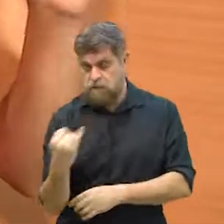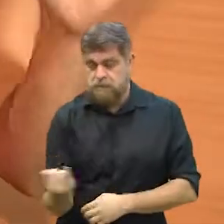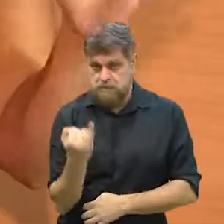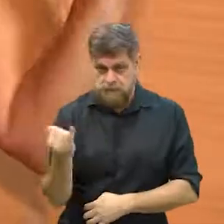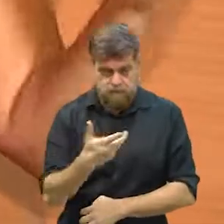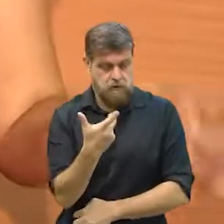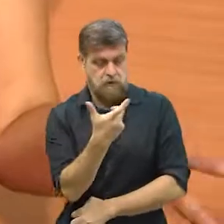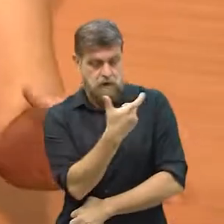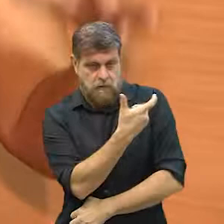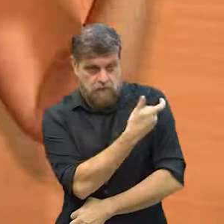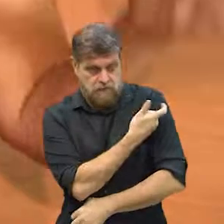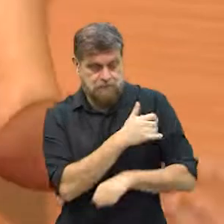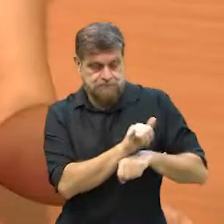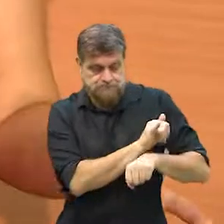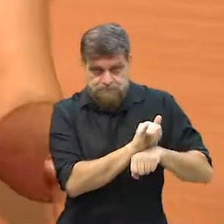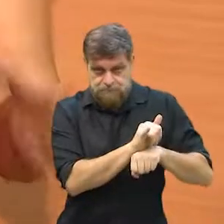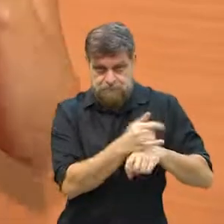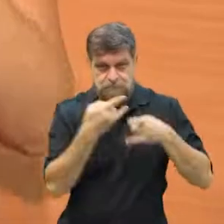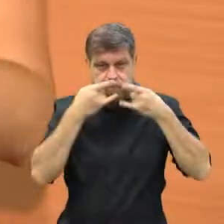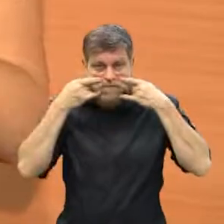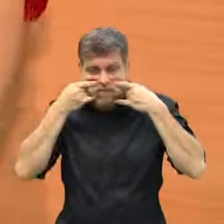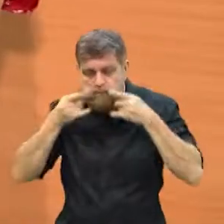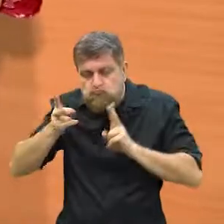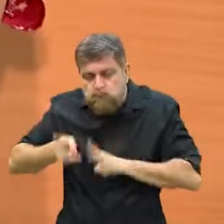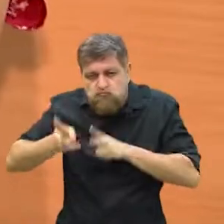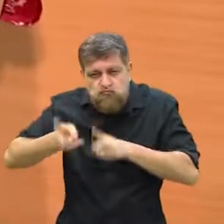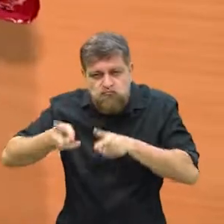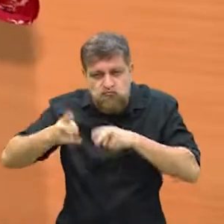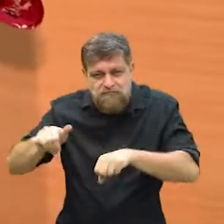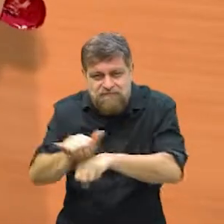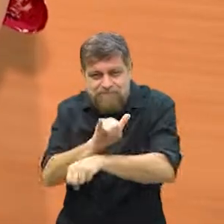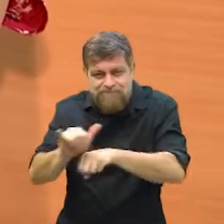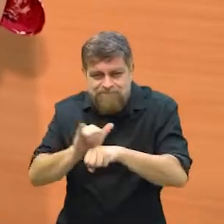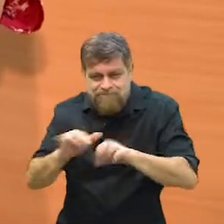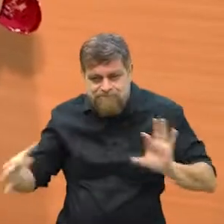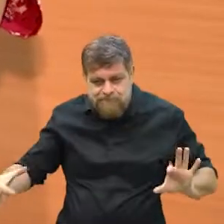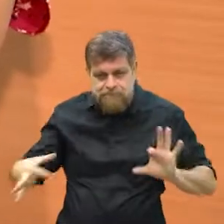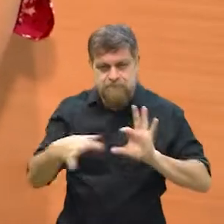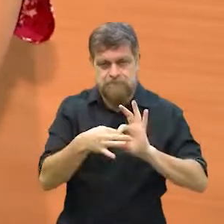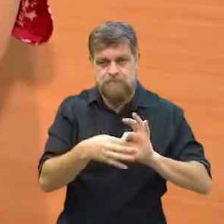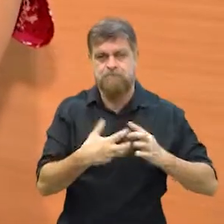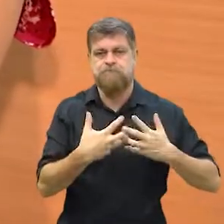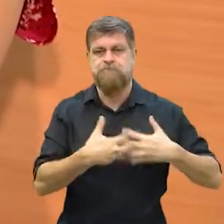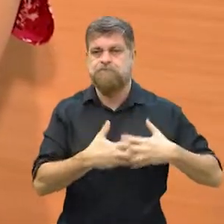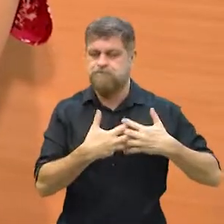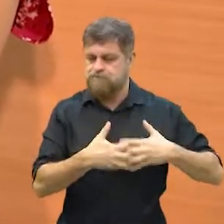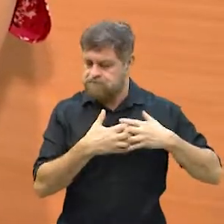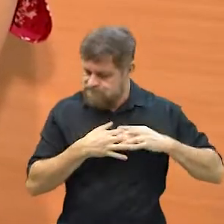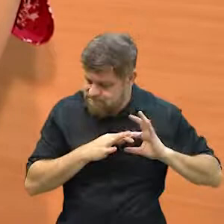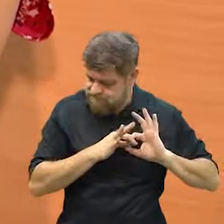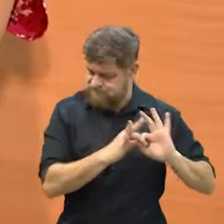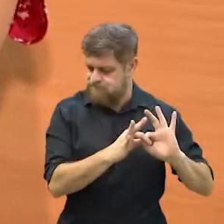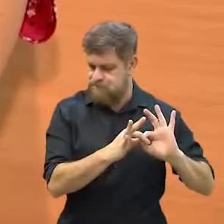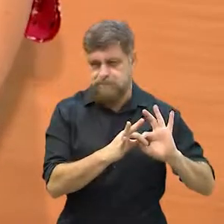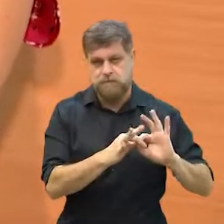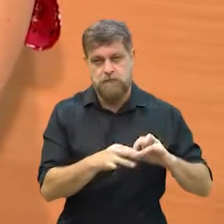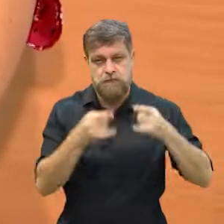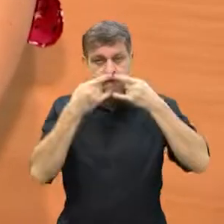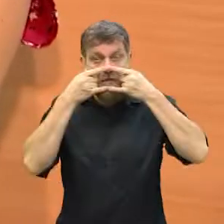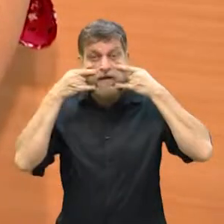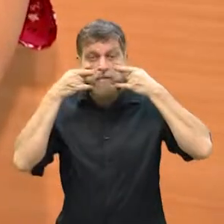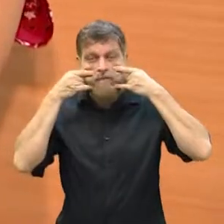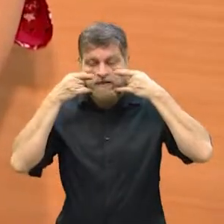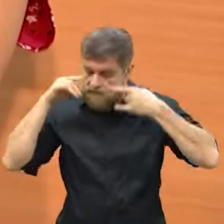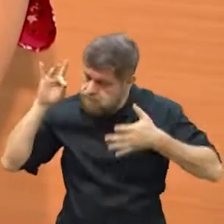Então é importante que a vacinação é uma estratégia, mas o uso da máscara é uma estratégia que permanece sendo fundamental. Só que a